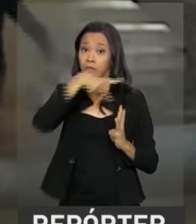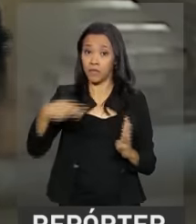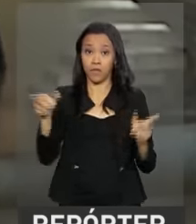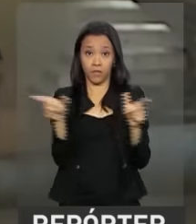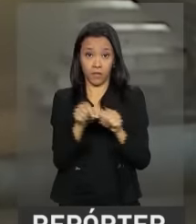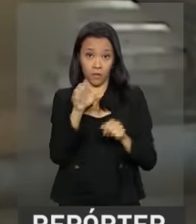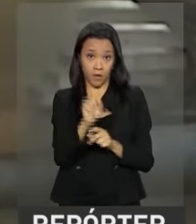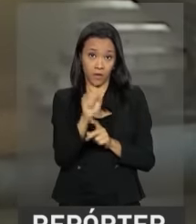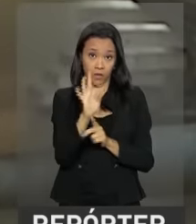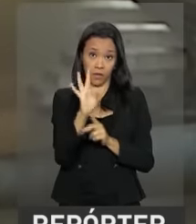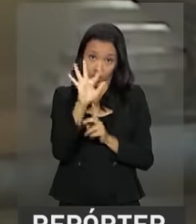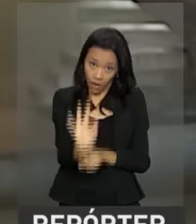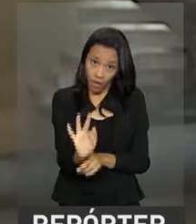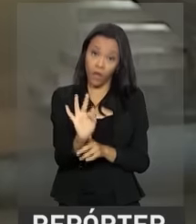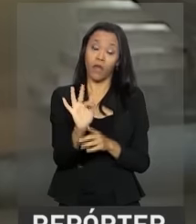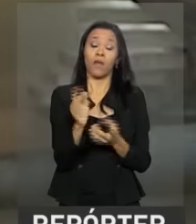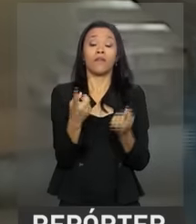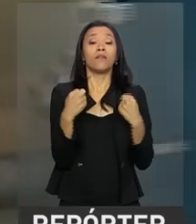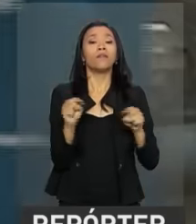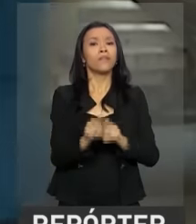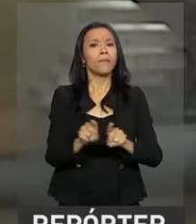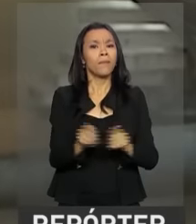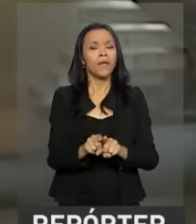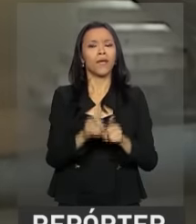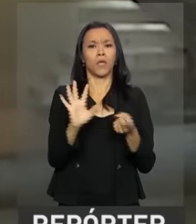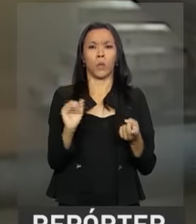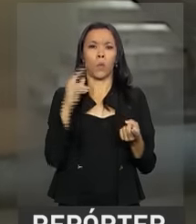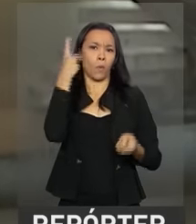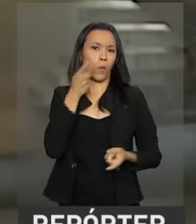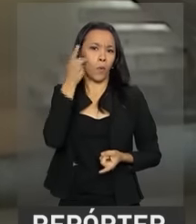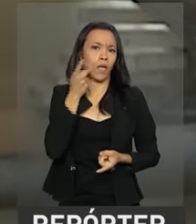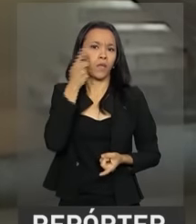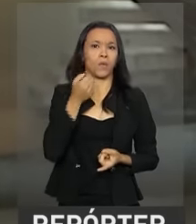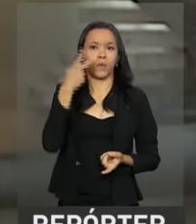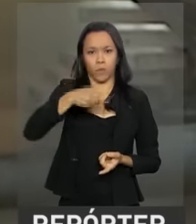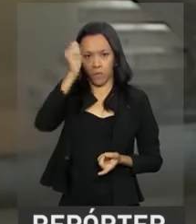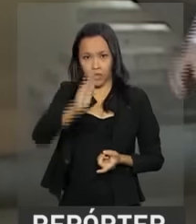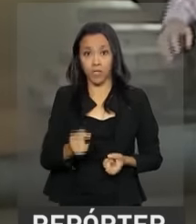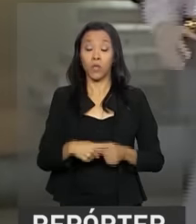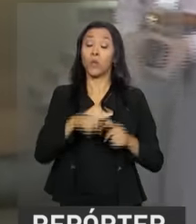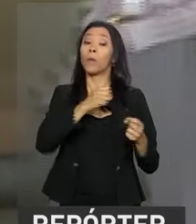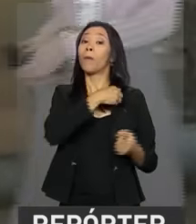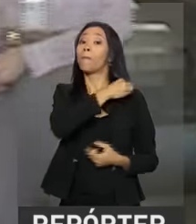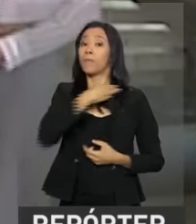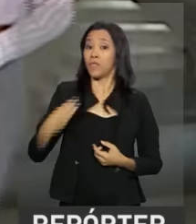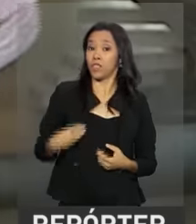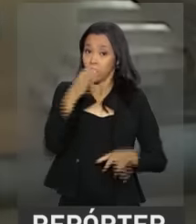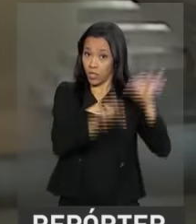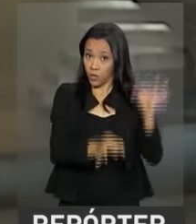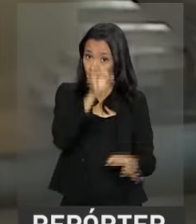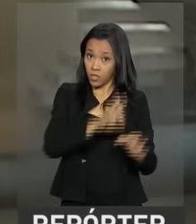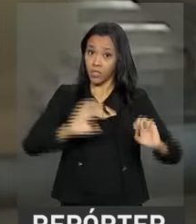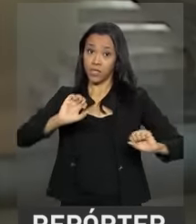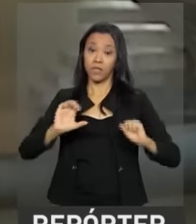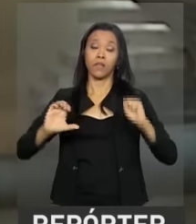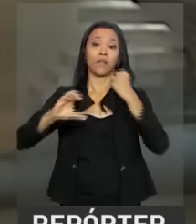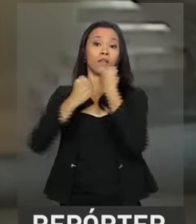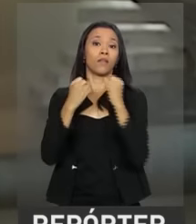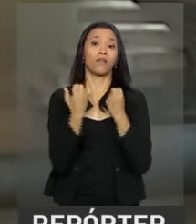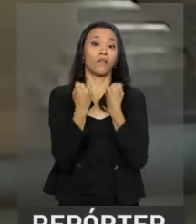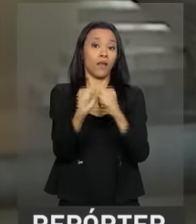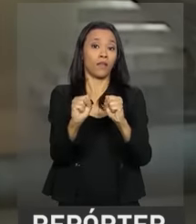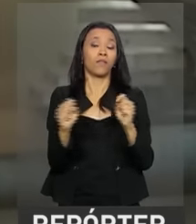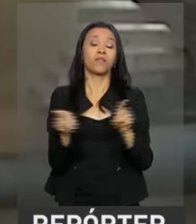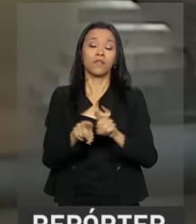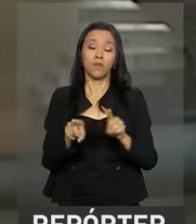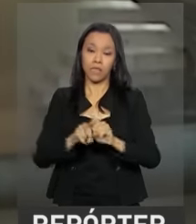Tribunal Federal, ministra Carmen Lúcia, e também o Procurador-Geral da República e os ministros da Justiça, da Defesa e do Gabinete de Segurança